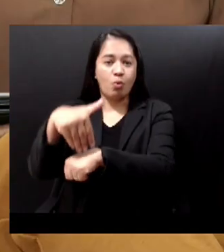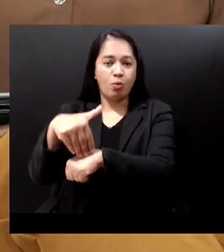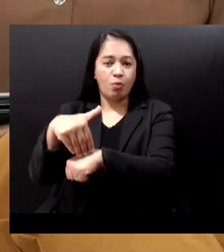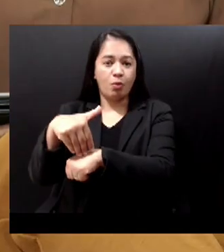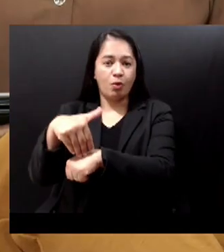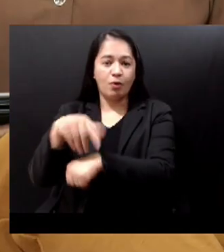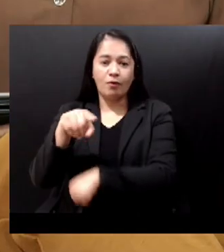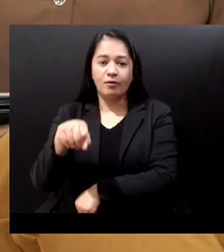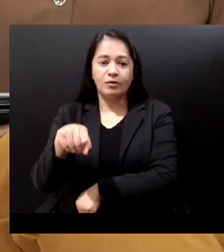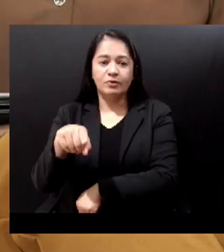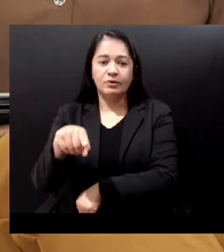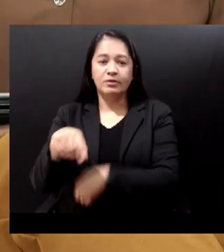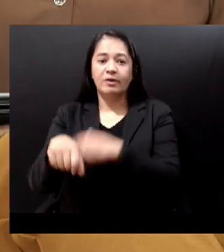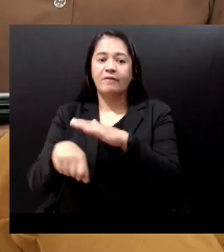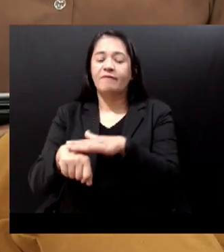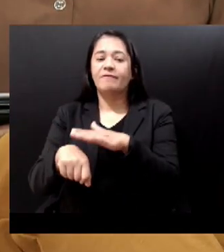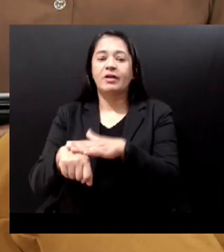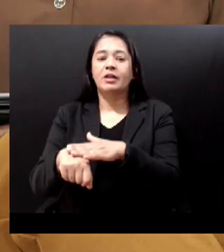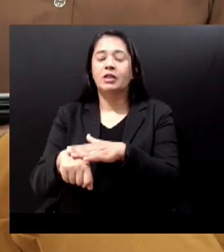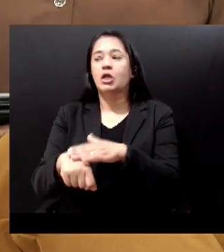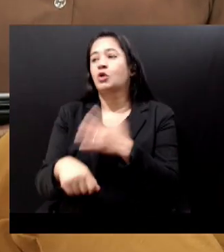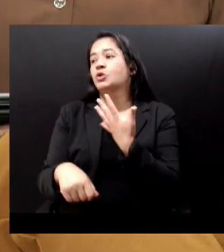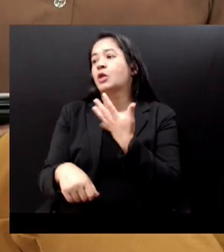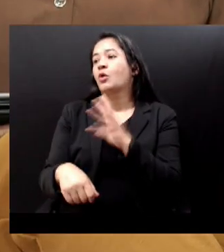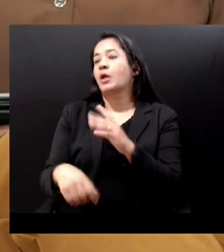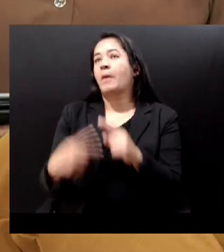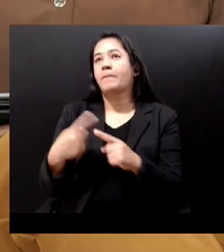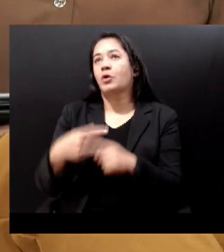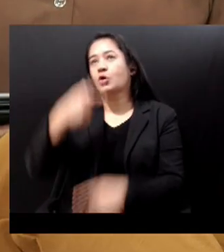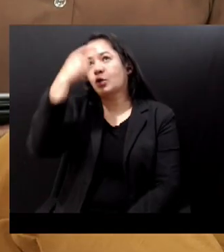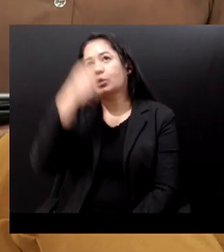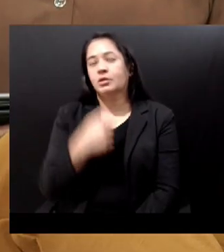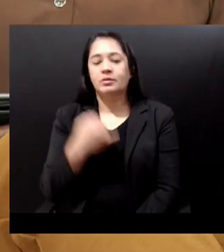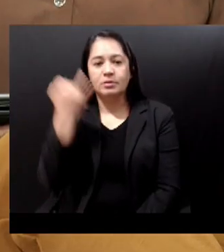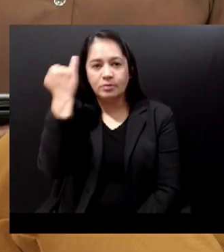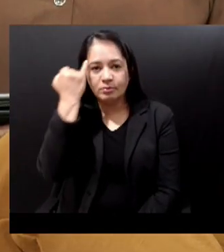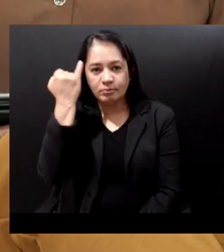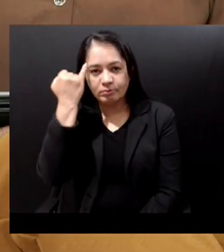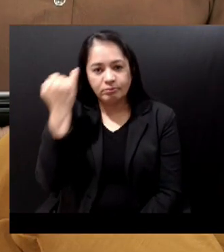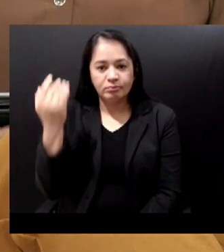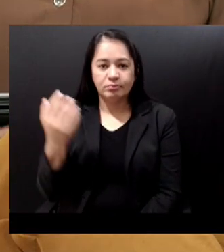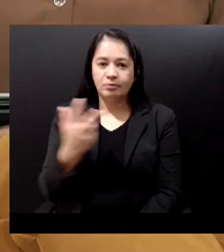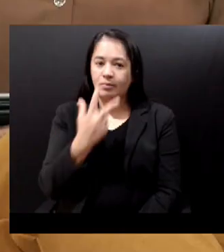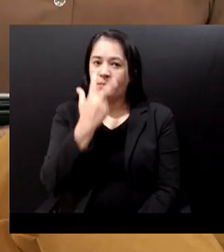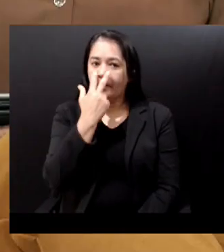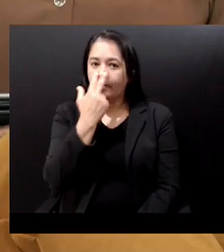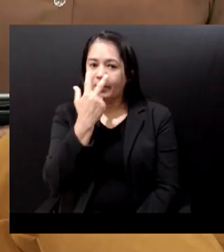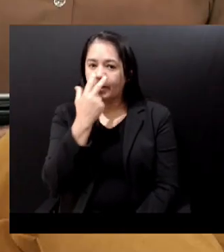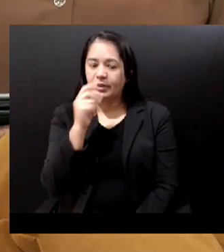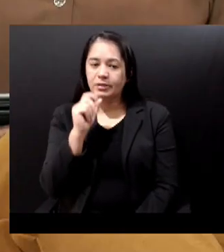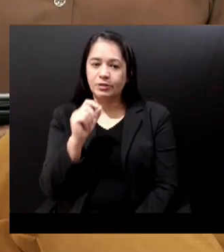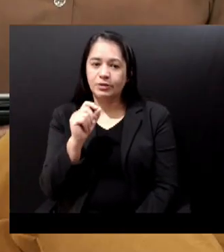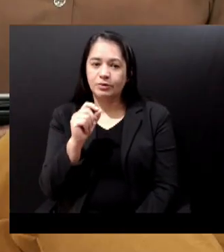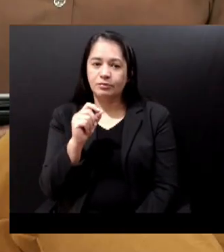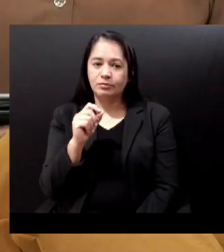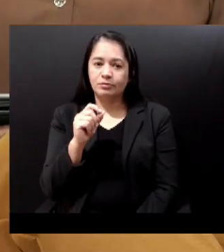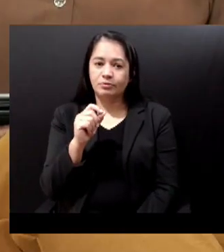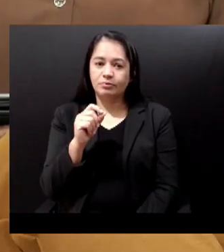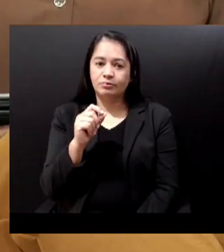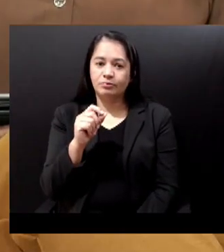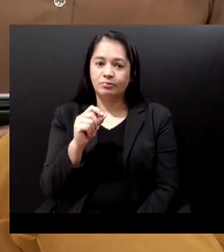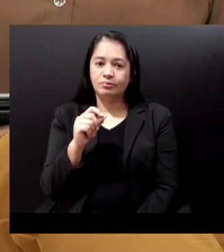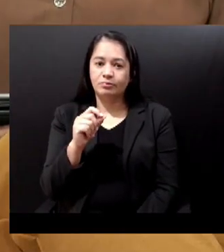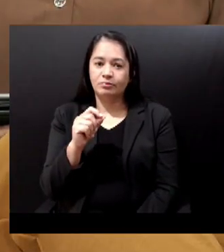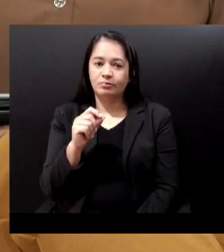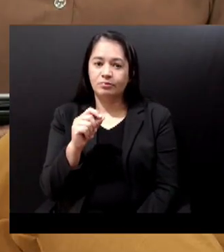fazendo não faço porque sou preguiçosa. Uhum. Me parece que isso entra num lugar de muita